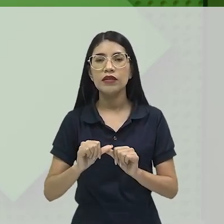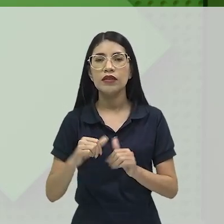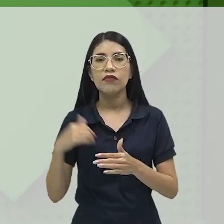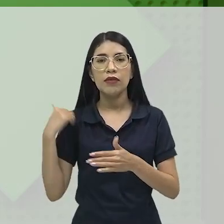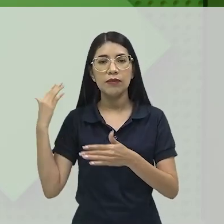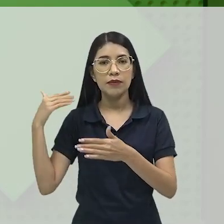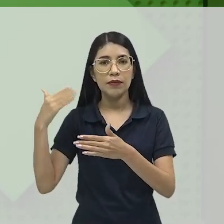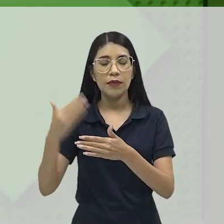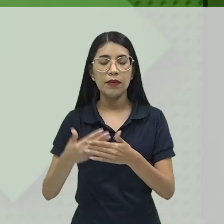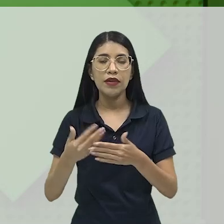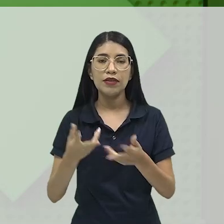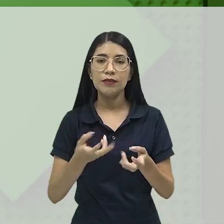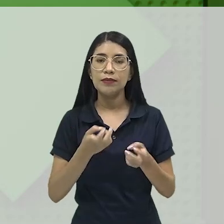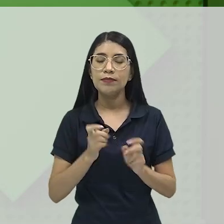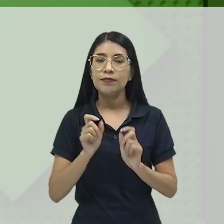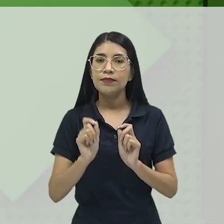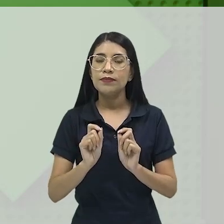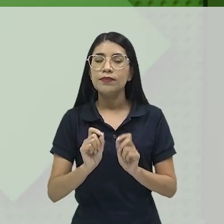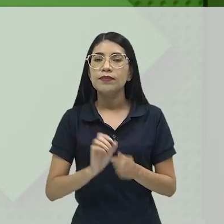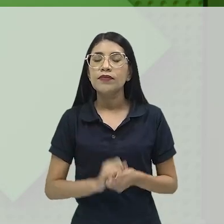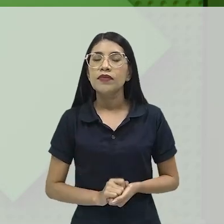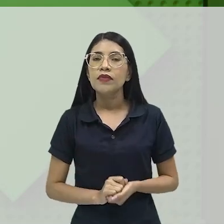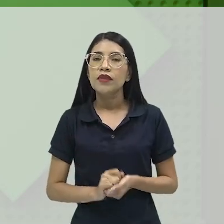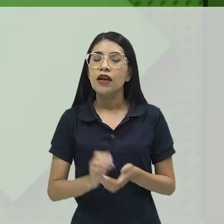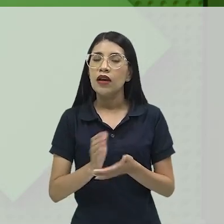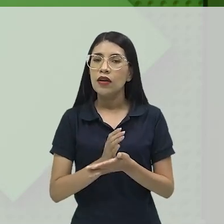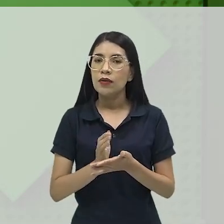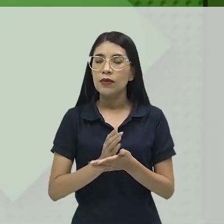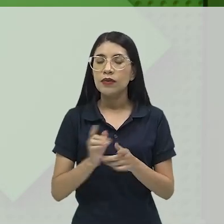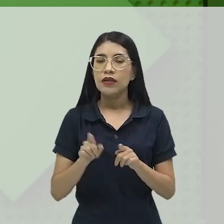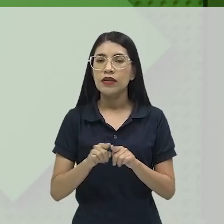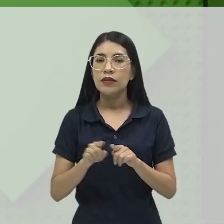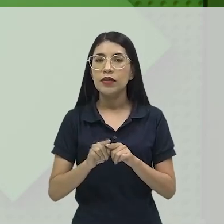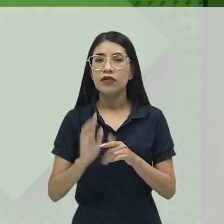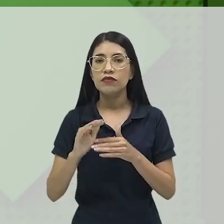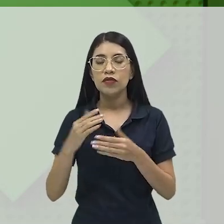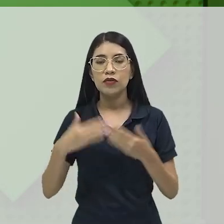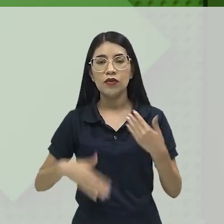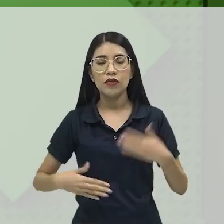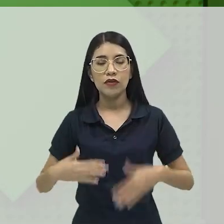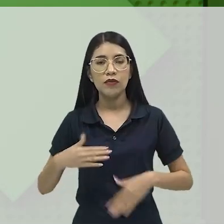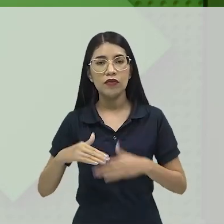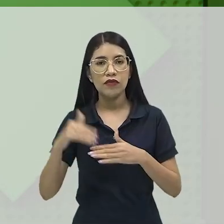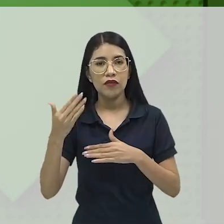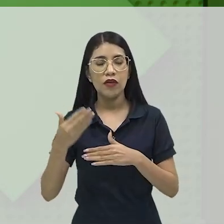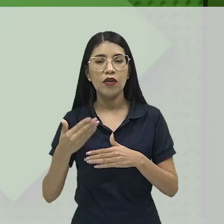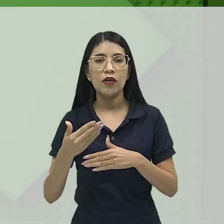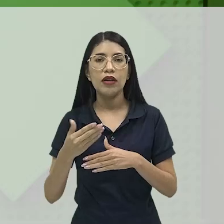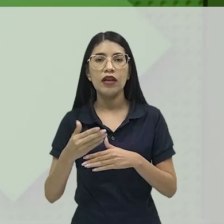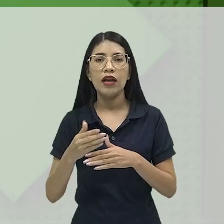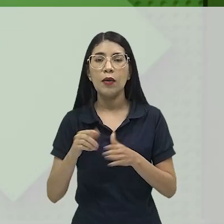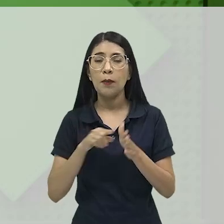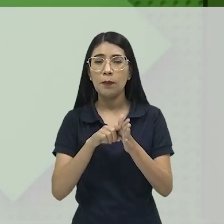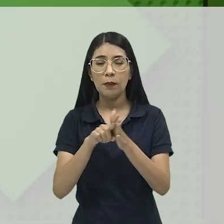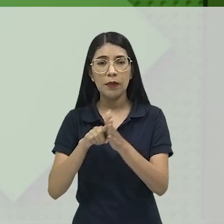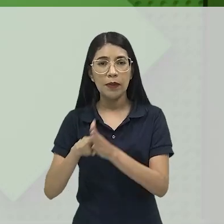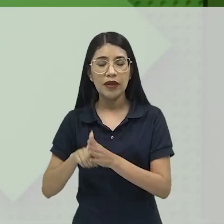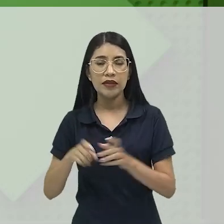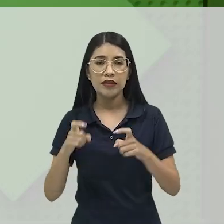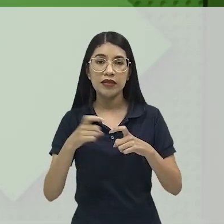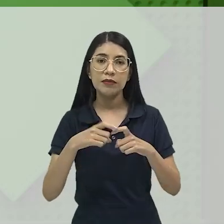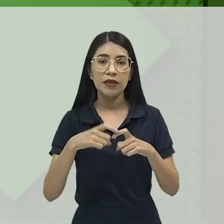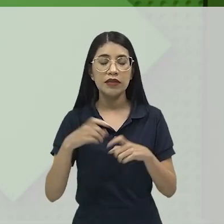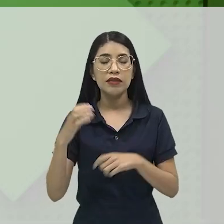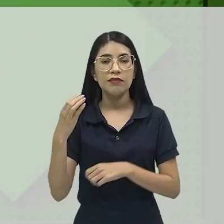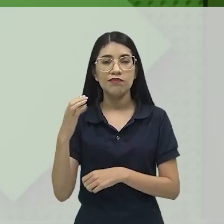geração? O que a gente observa é que alguns fatores externos, tá? E aí a gente está falando de estudos médicos mesmo, científicos,